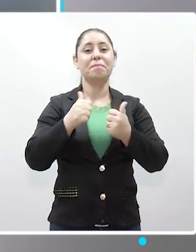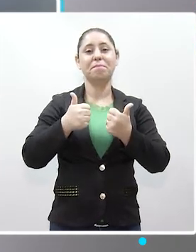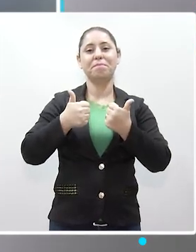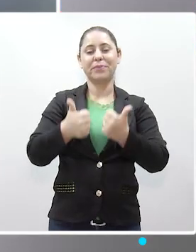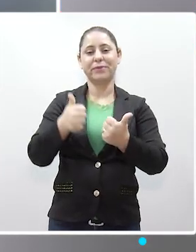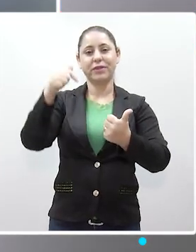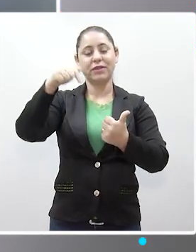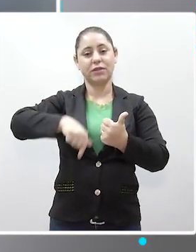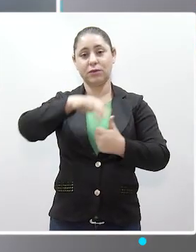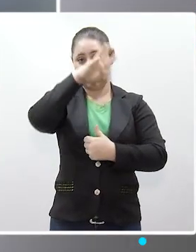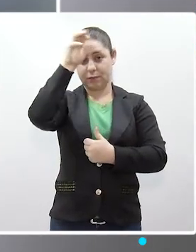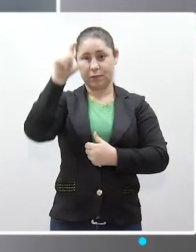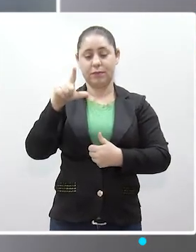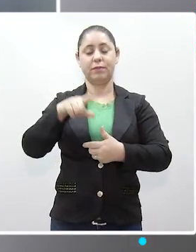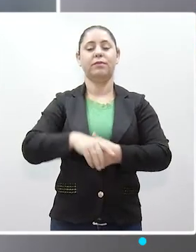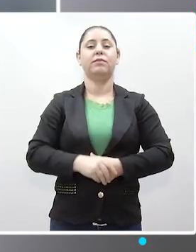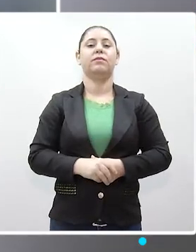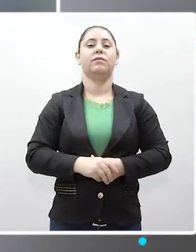impacto positivo aqui no Mato Grosso do Sul.